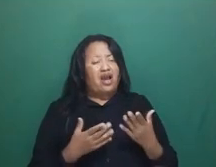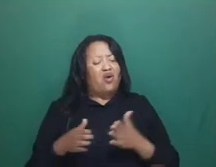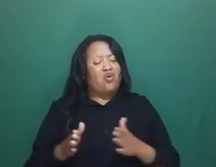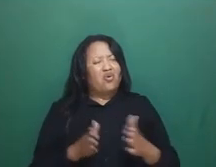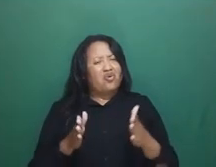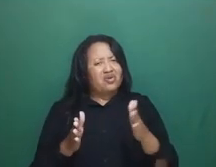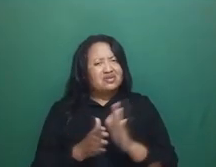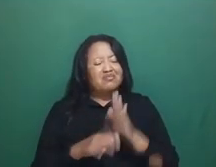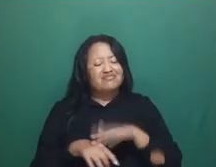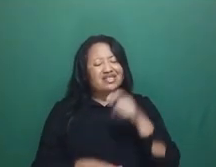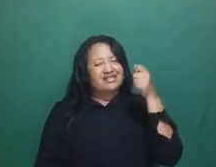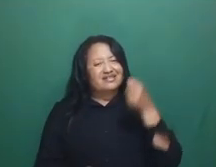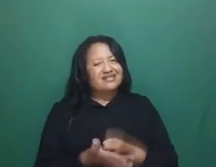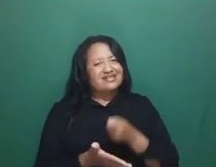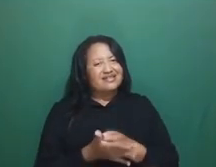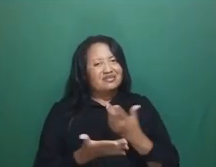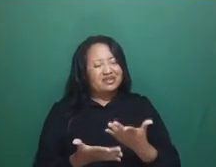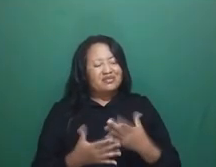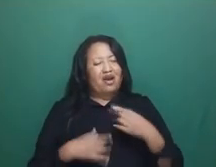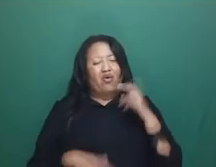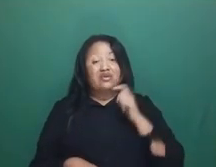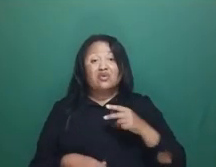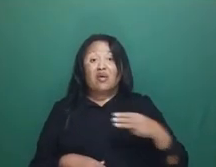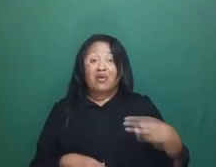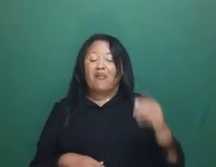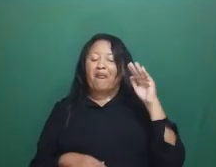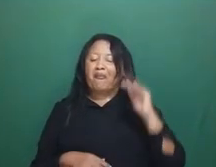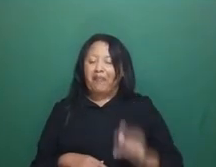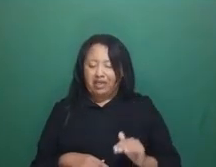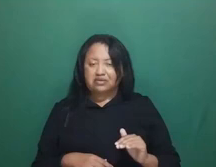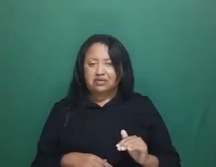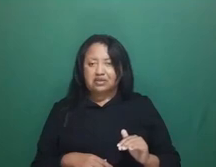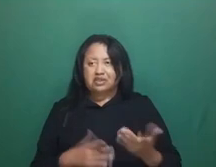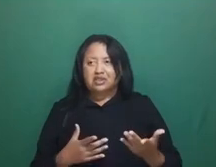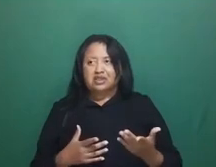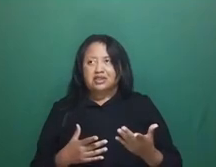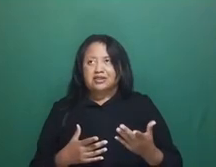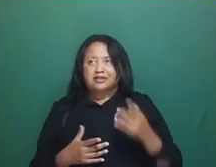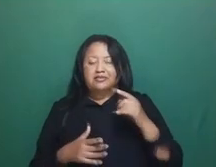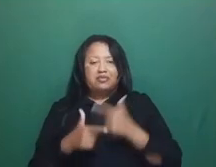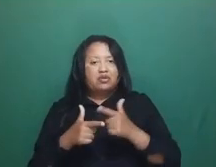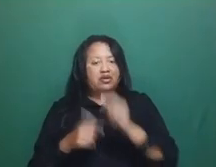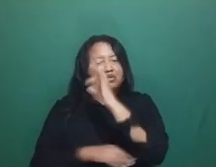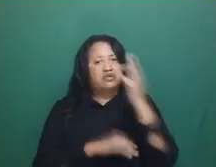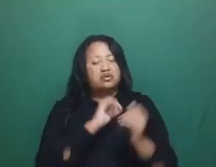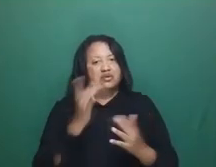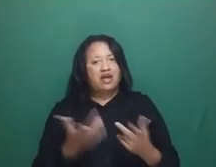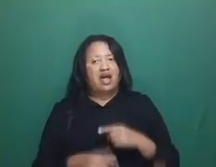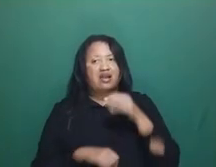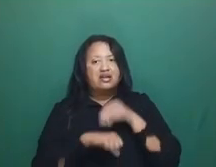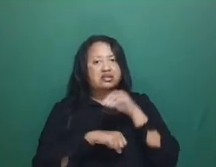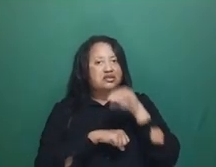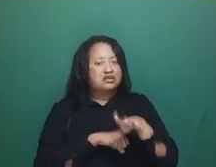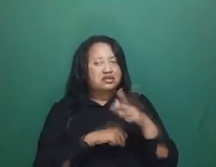dos caminhos mais determinantes para conseguir uma moda que seja menos desastrosa para o meio E aí ele sugere o texto sugere que cada vez mais